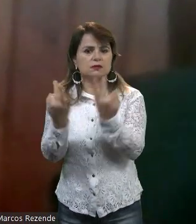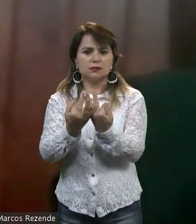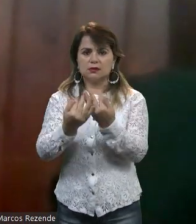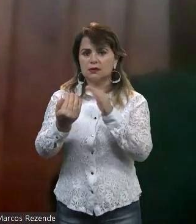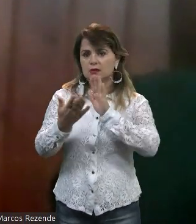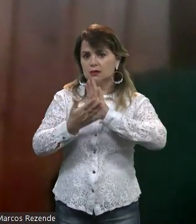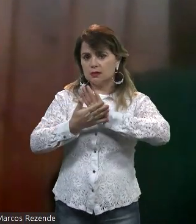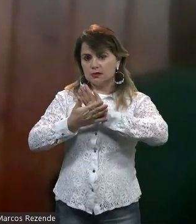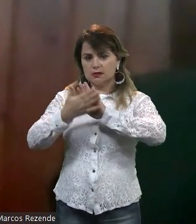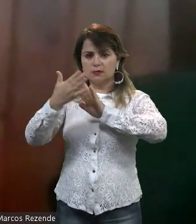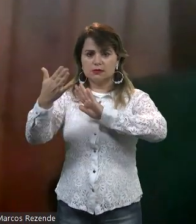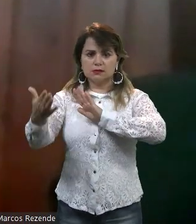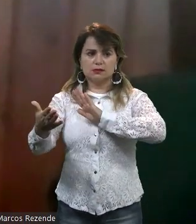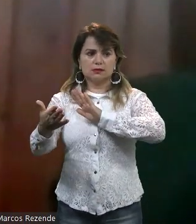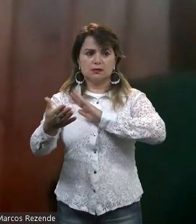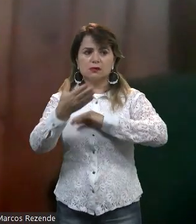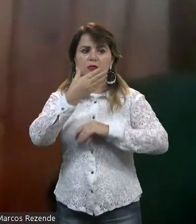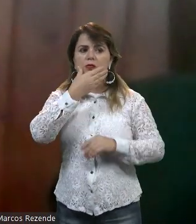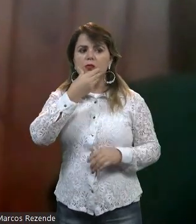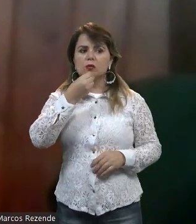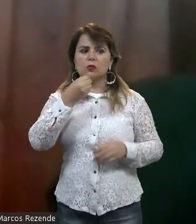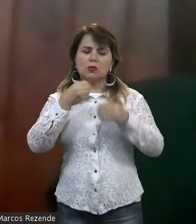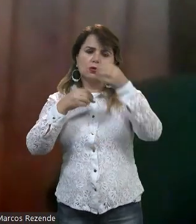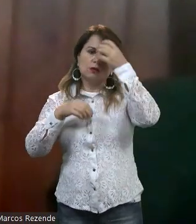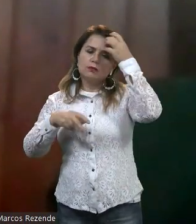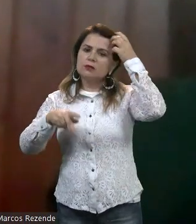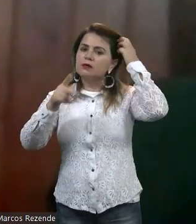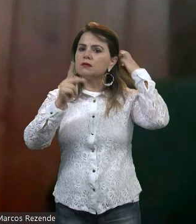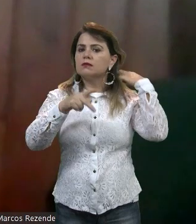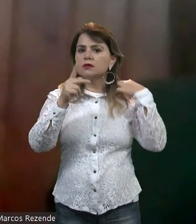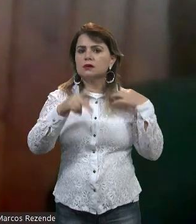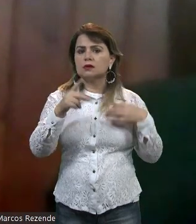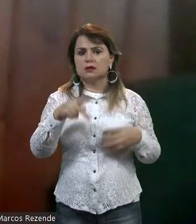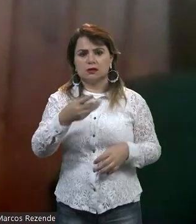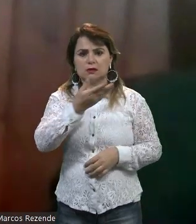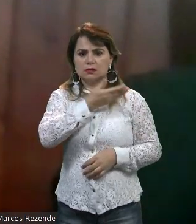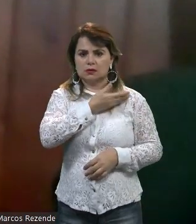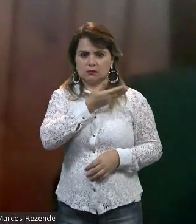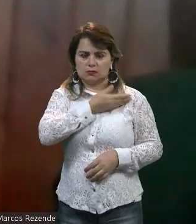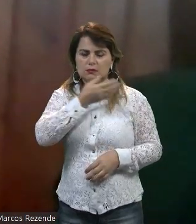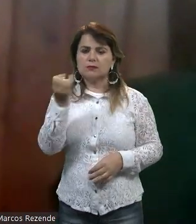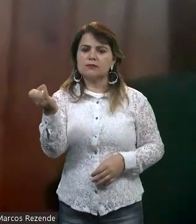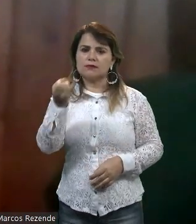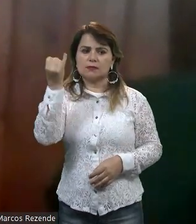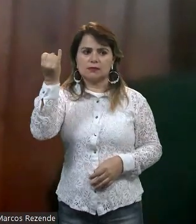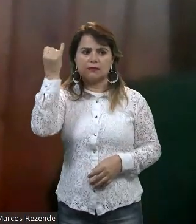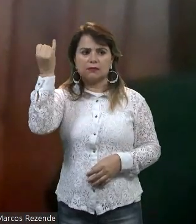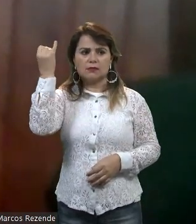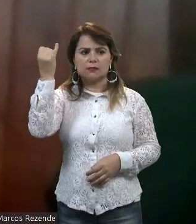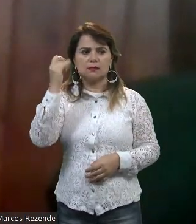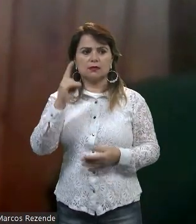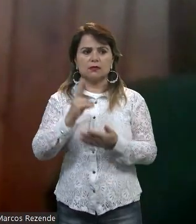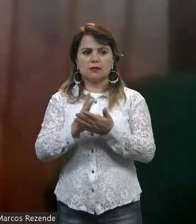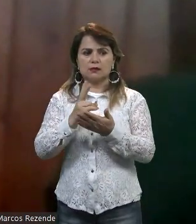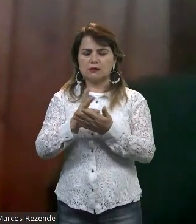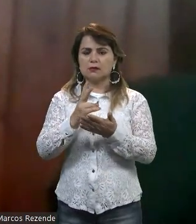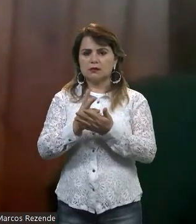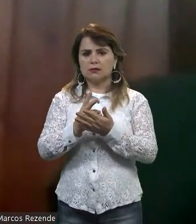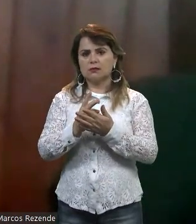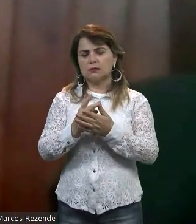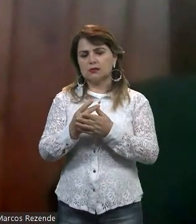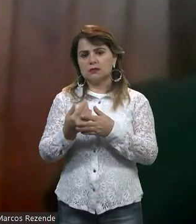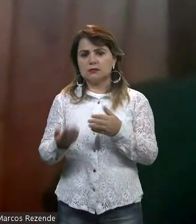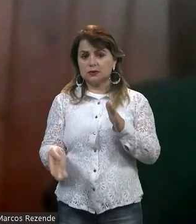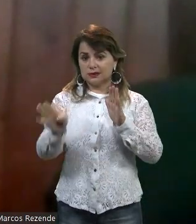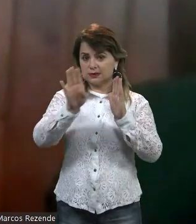Celinho foi realmente uma pessoa fantástica, um amigo, que todas as vezes que vinha a